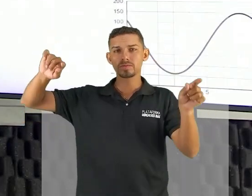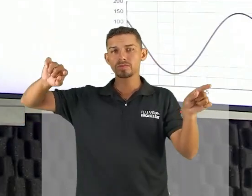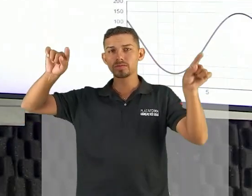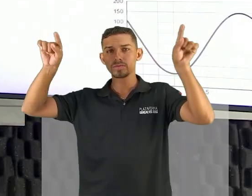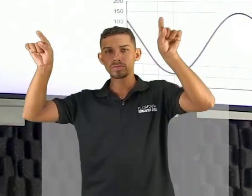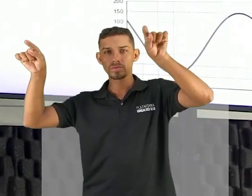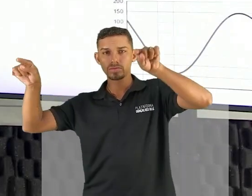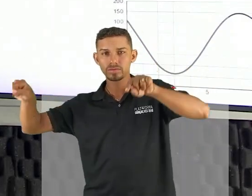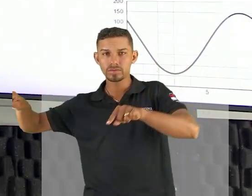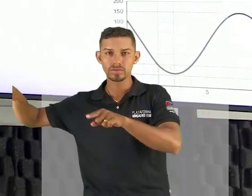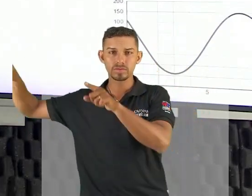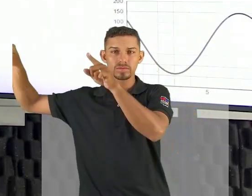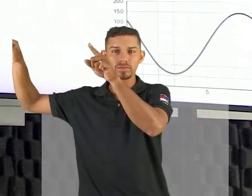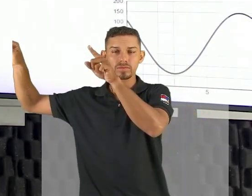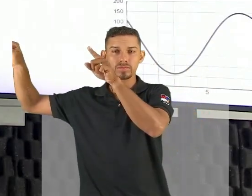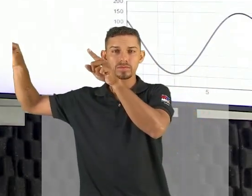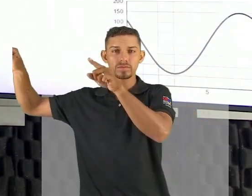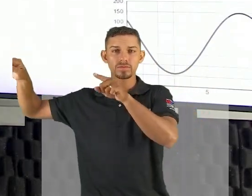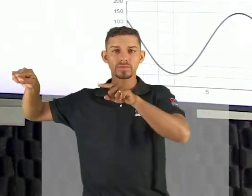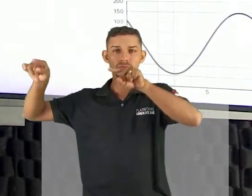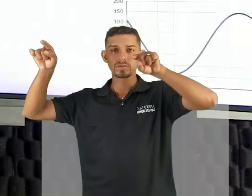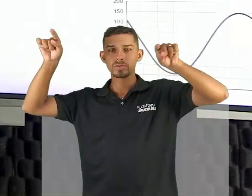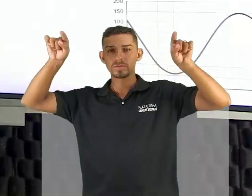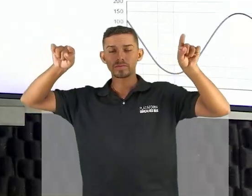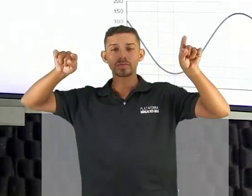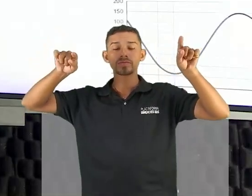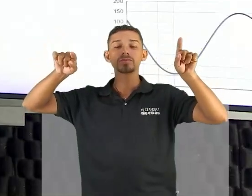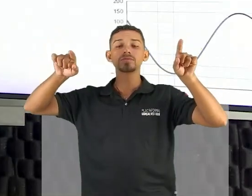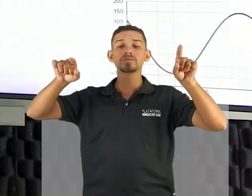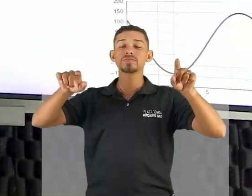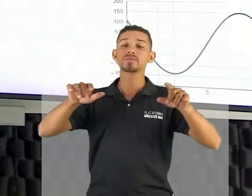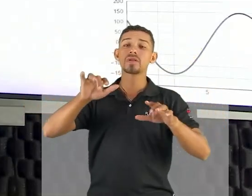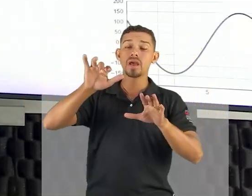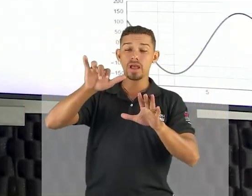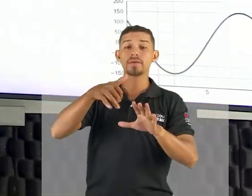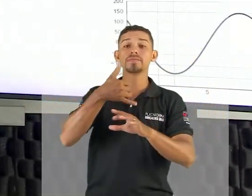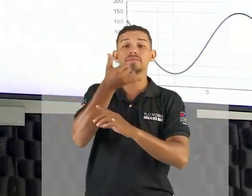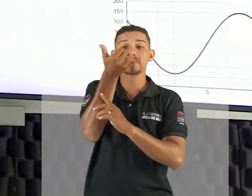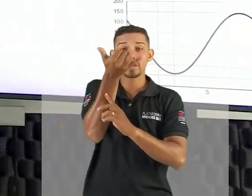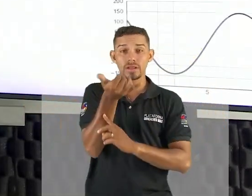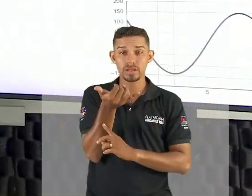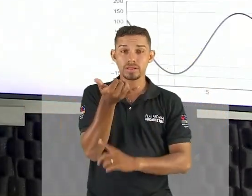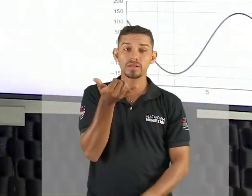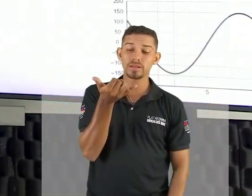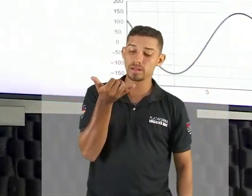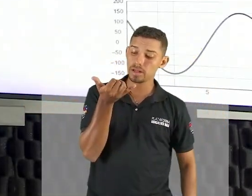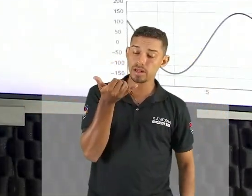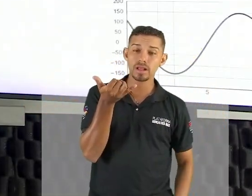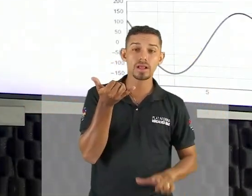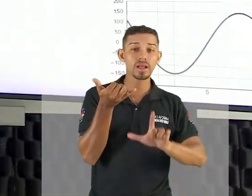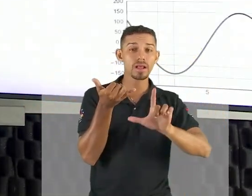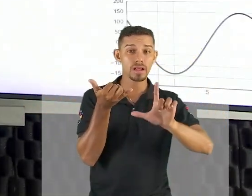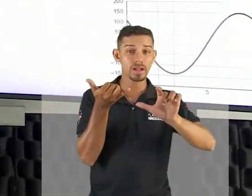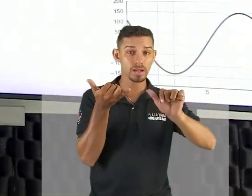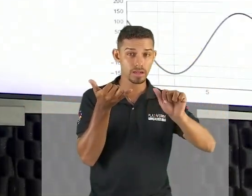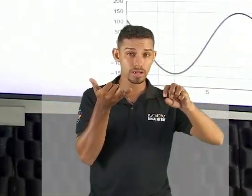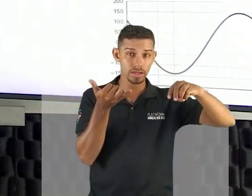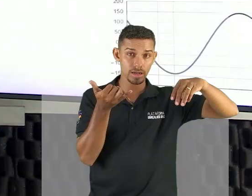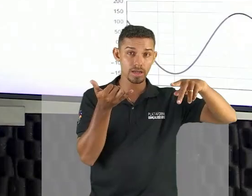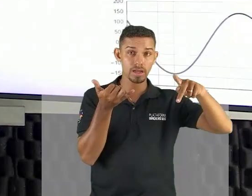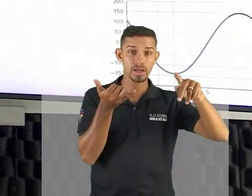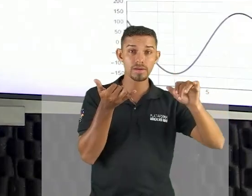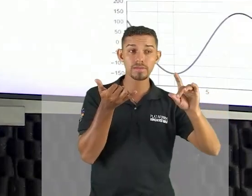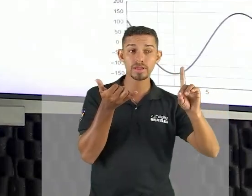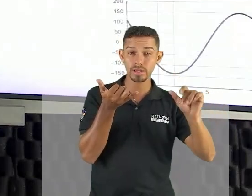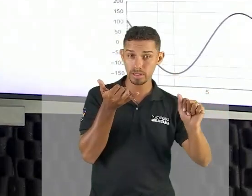nomezinho chamado lambda ou perdão é representado por lambda a letra grega e o nome é comprimento de